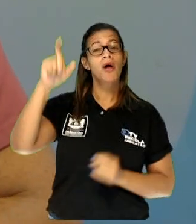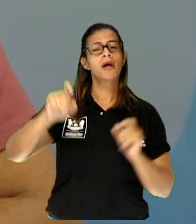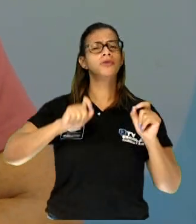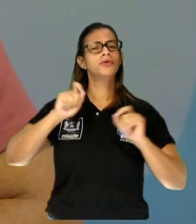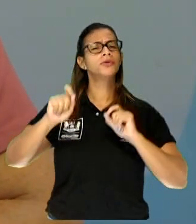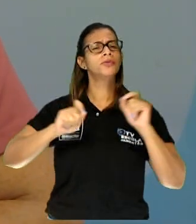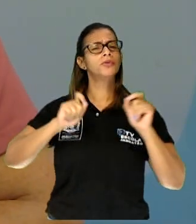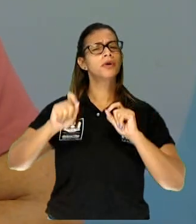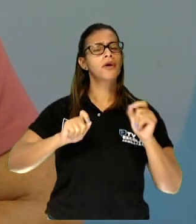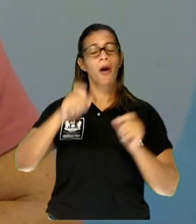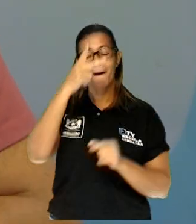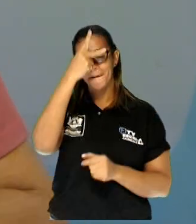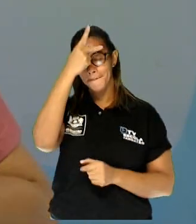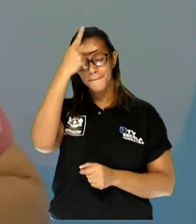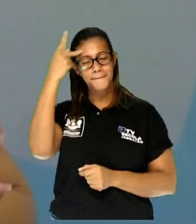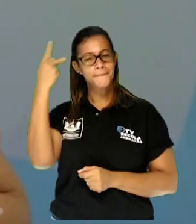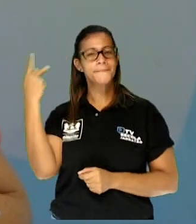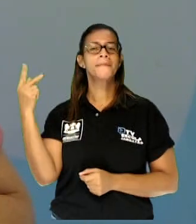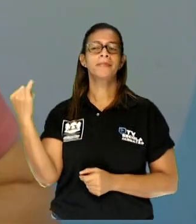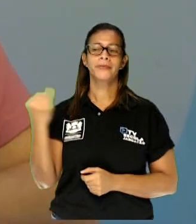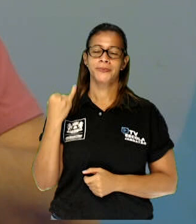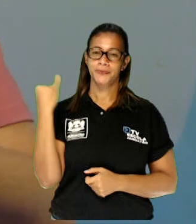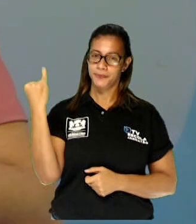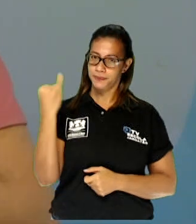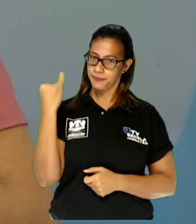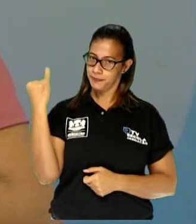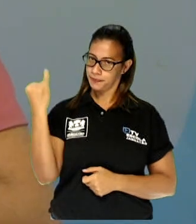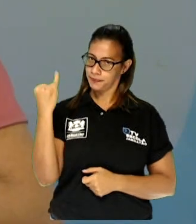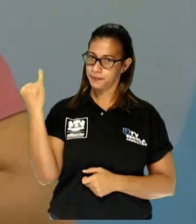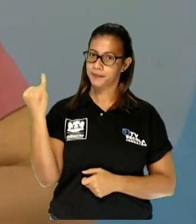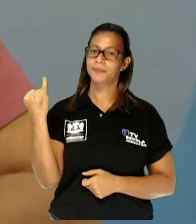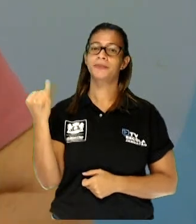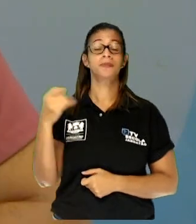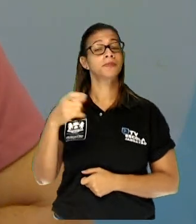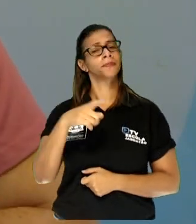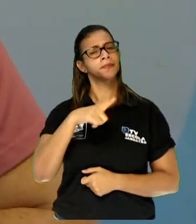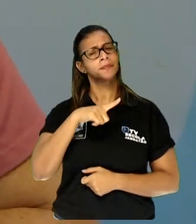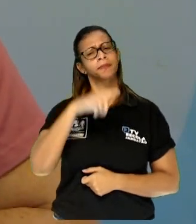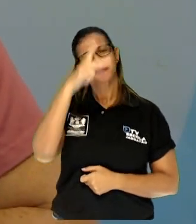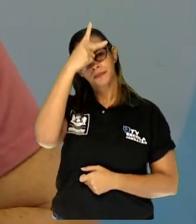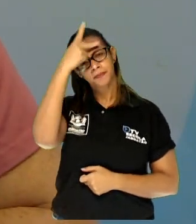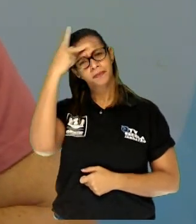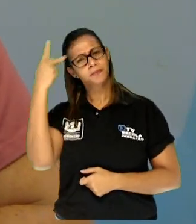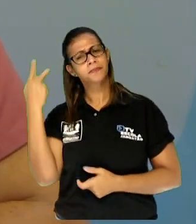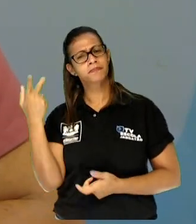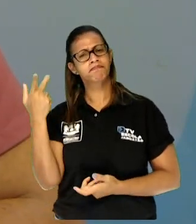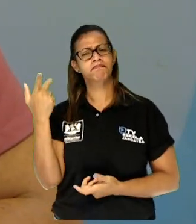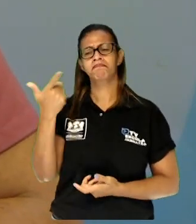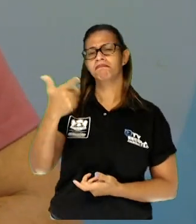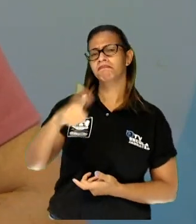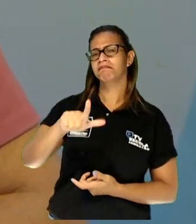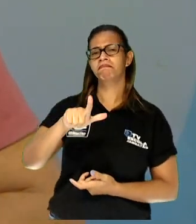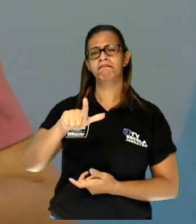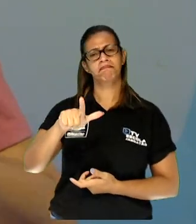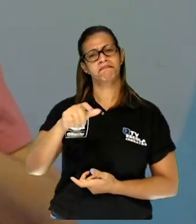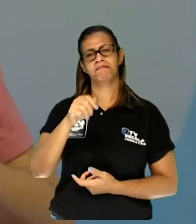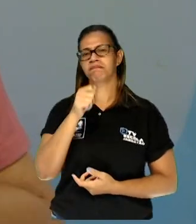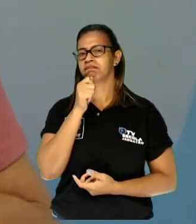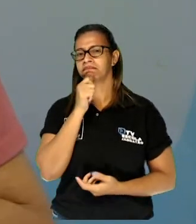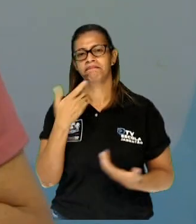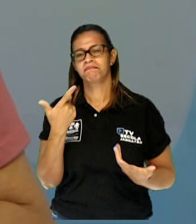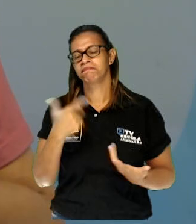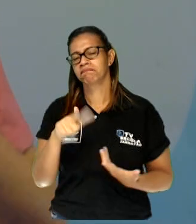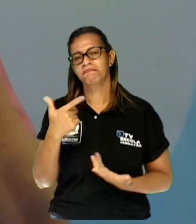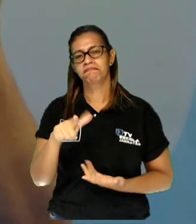é muito importante para a gente. Algumas pessoas têm, outras não têm mais, mas todo mundo um dia teve uma